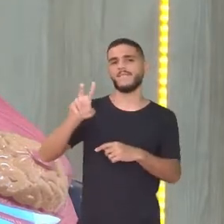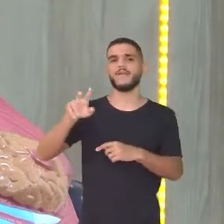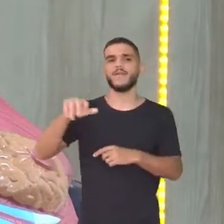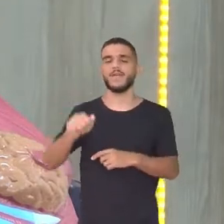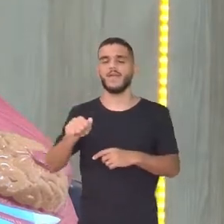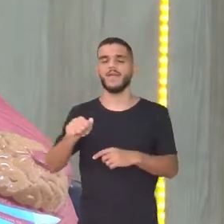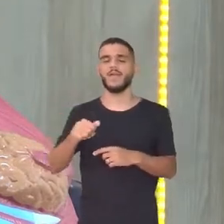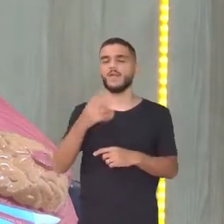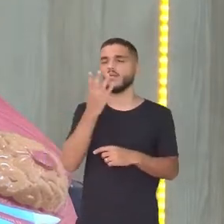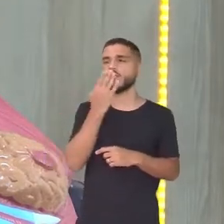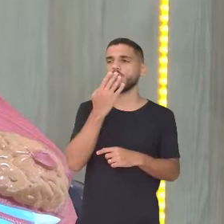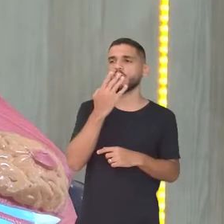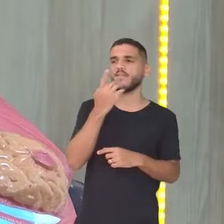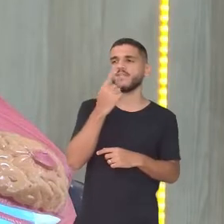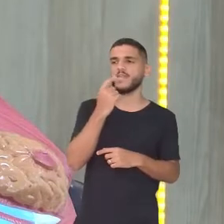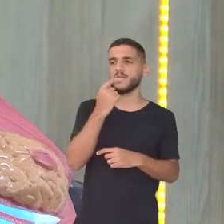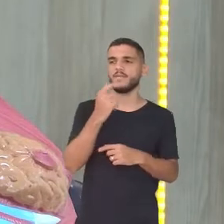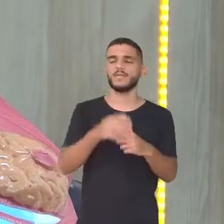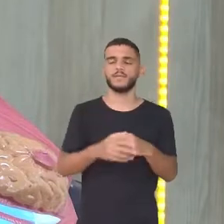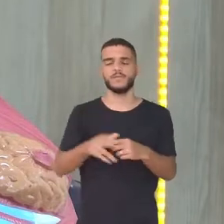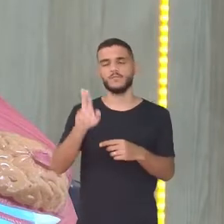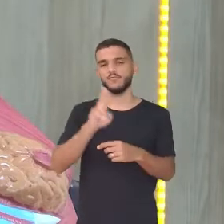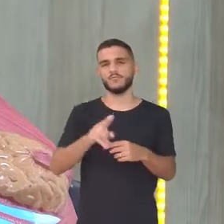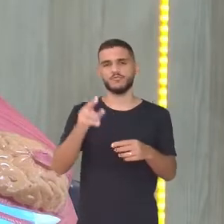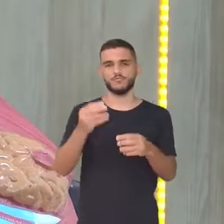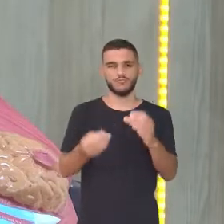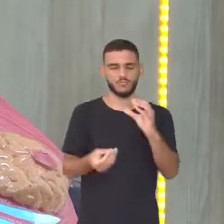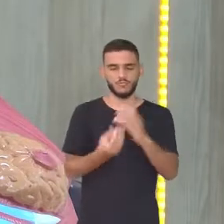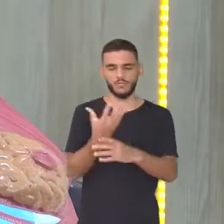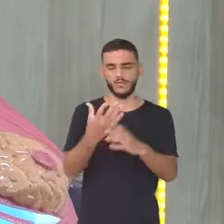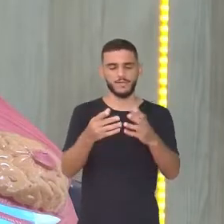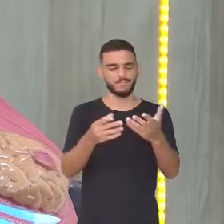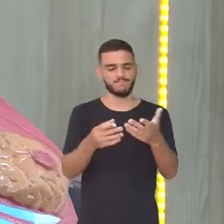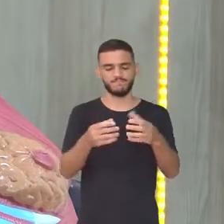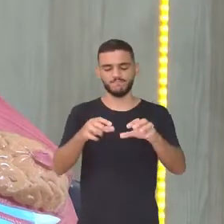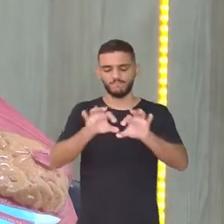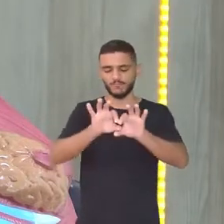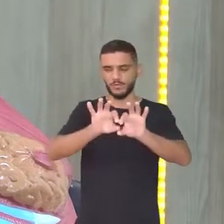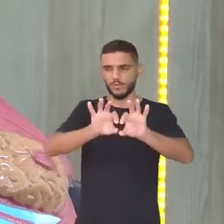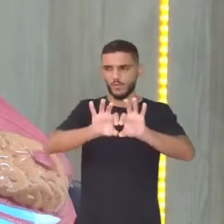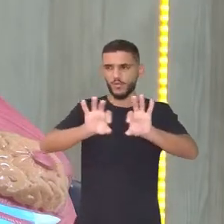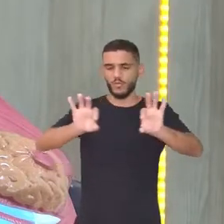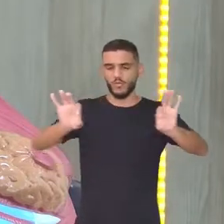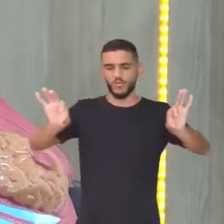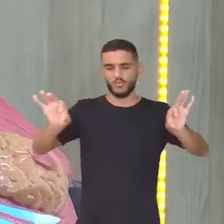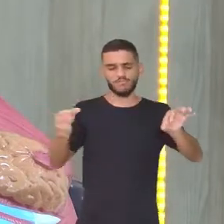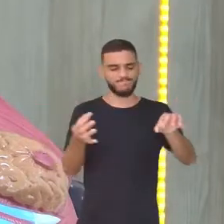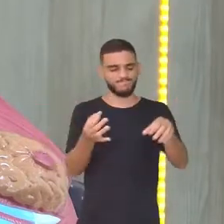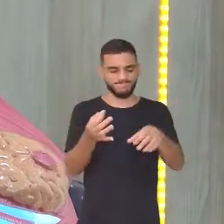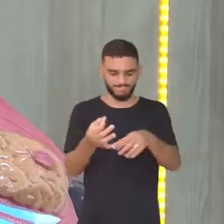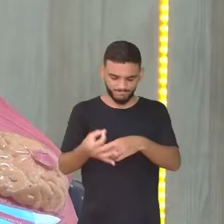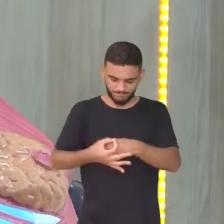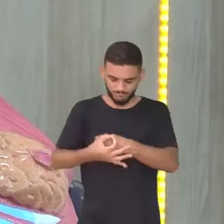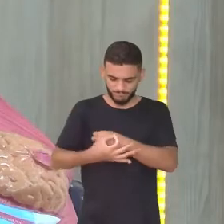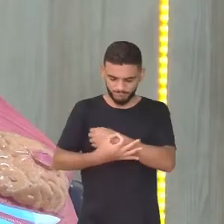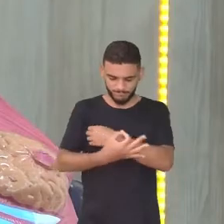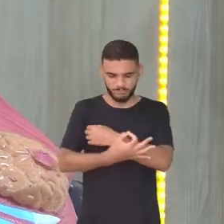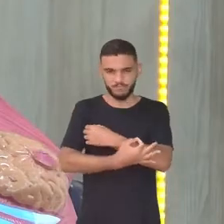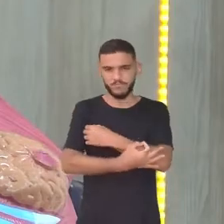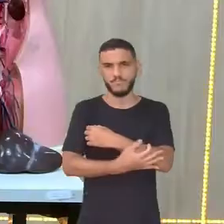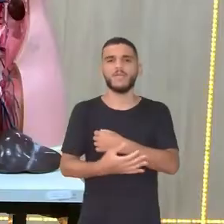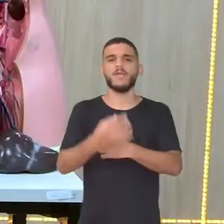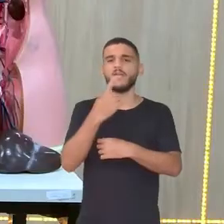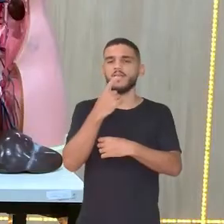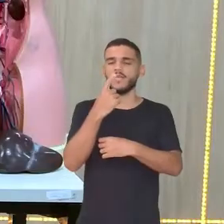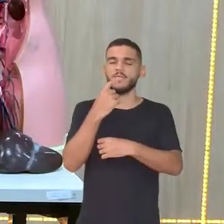construí. Será que a gente consegue, vamos dizer assim, olhar aqui esse meu material e dizer que tipo de